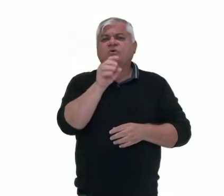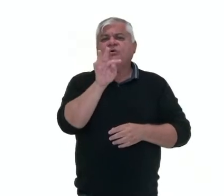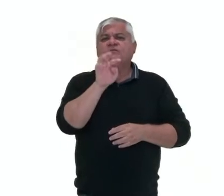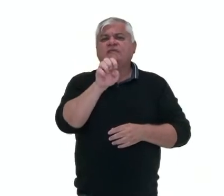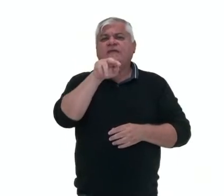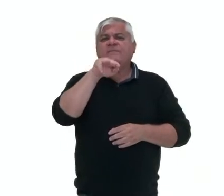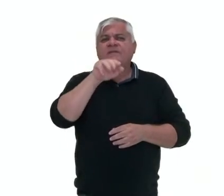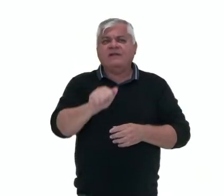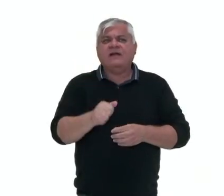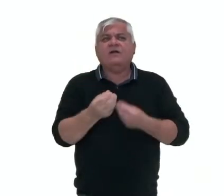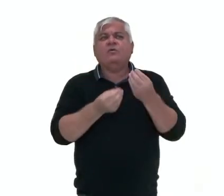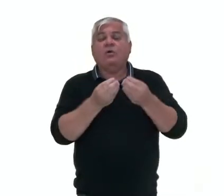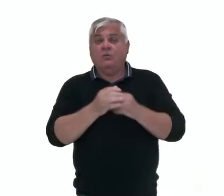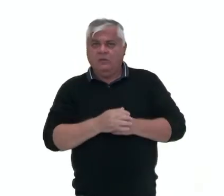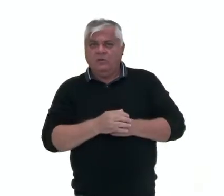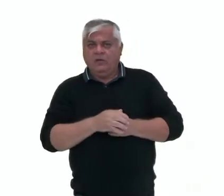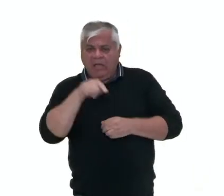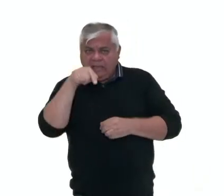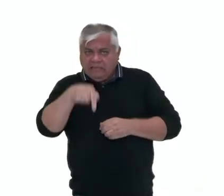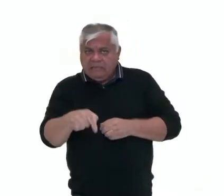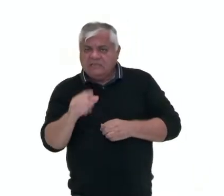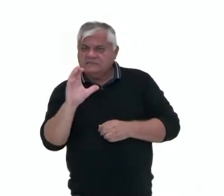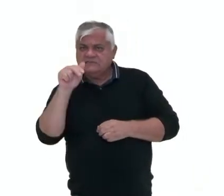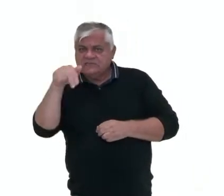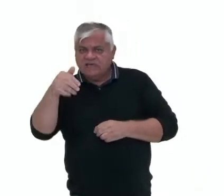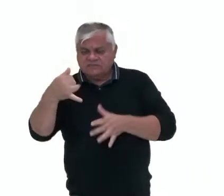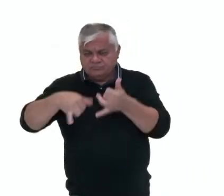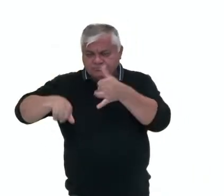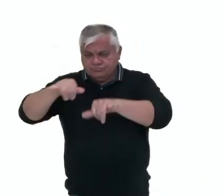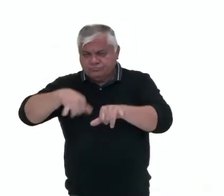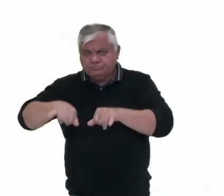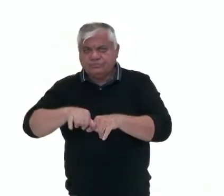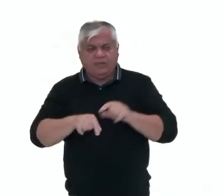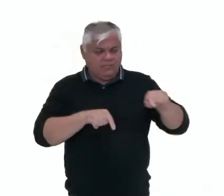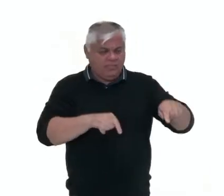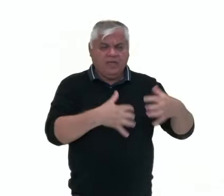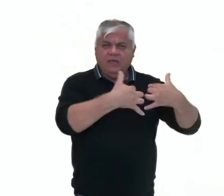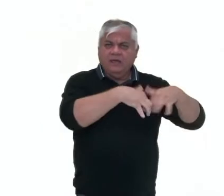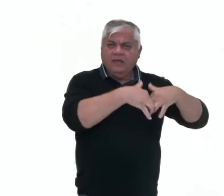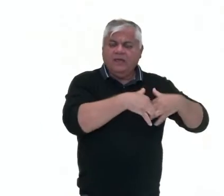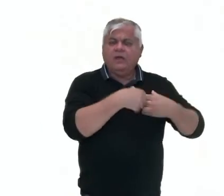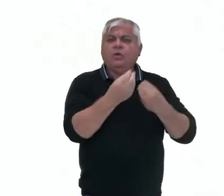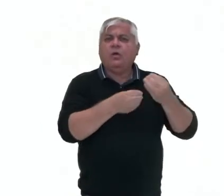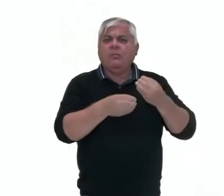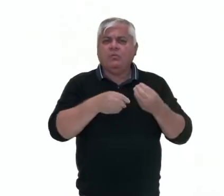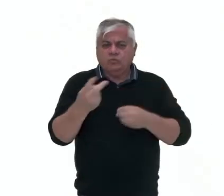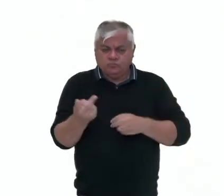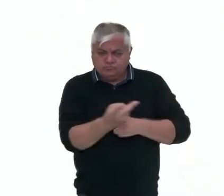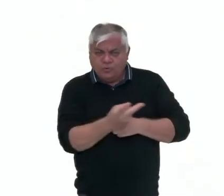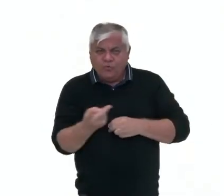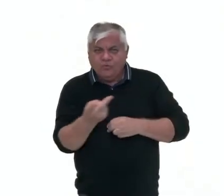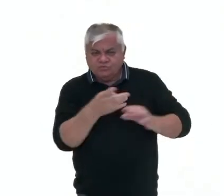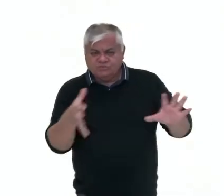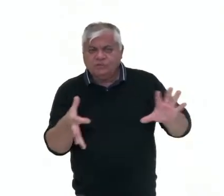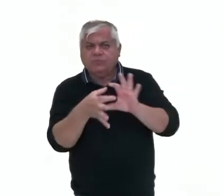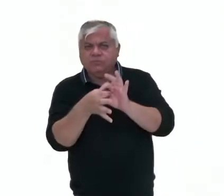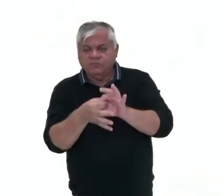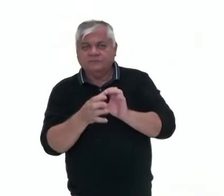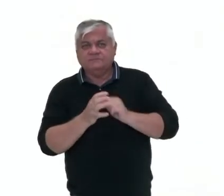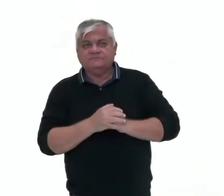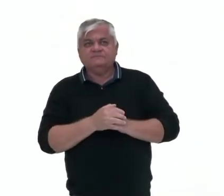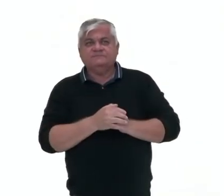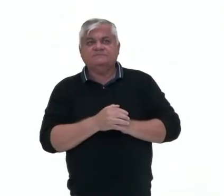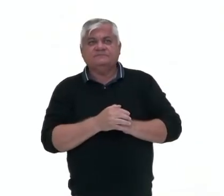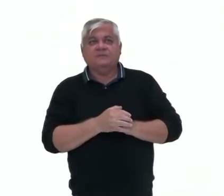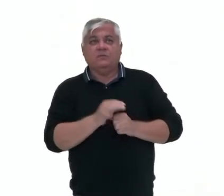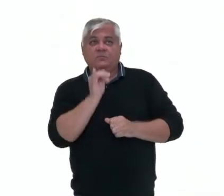físico-química se comportam? Então, como que a cinética e a termodinâmica vão, né, entender as reações dos dois grupos? Então, reações